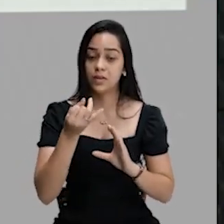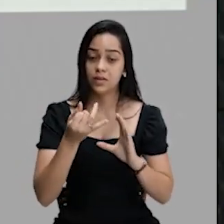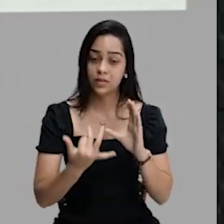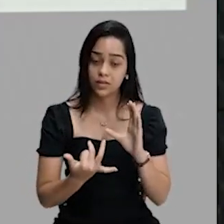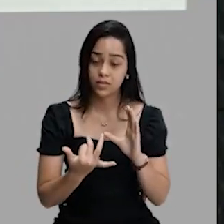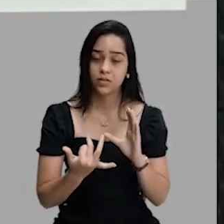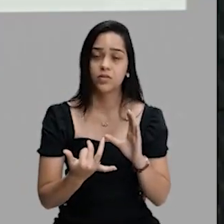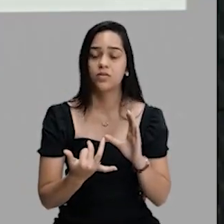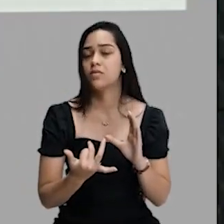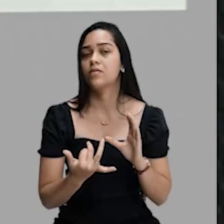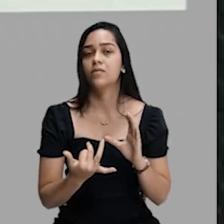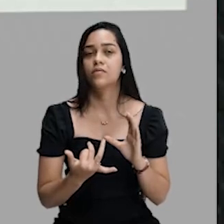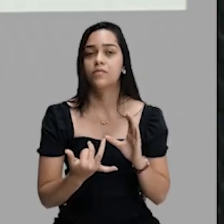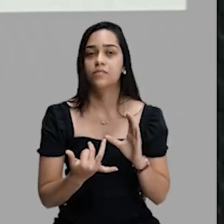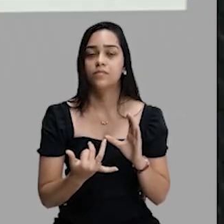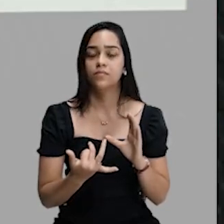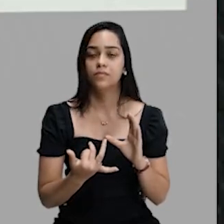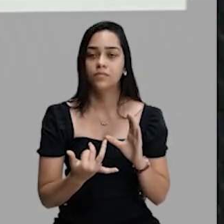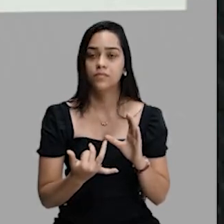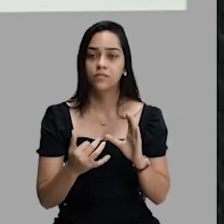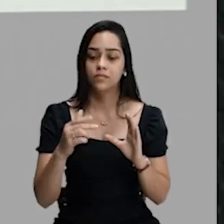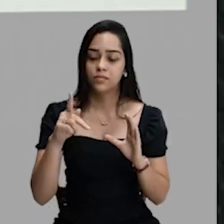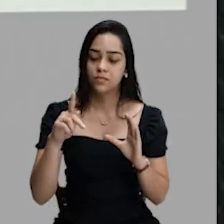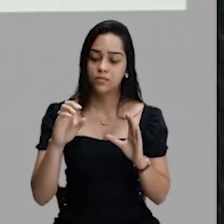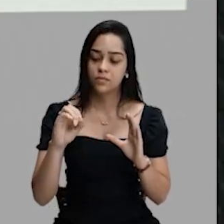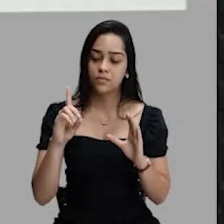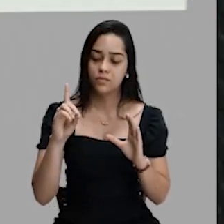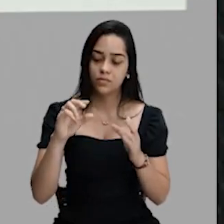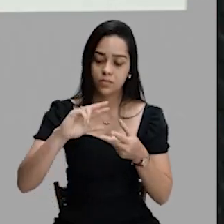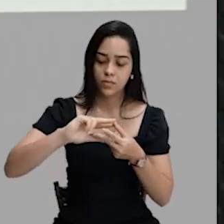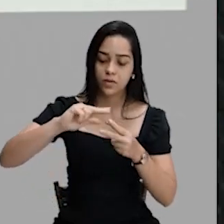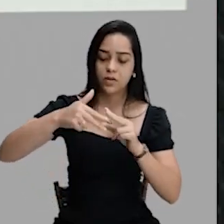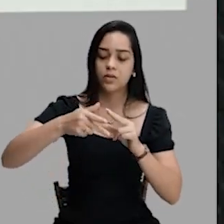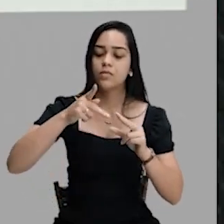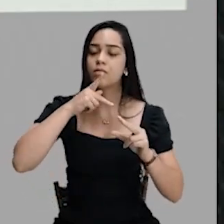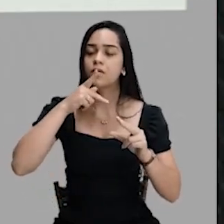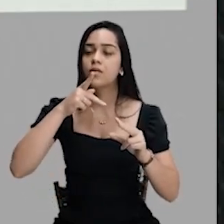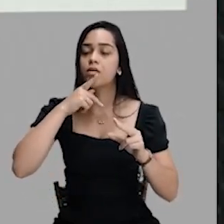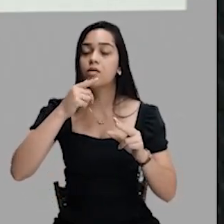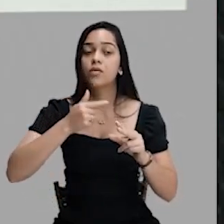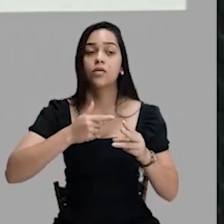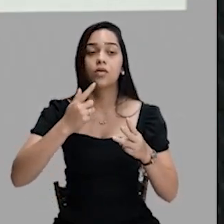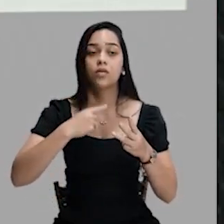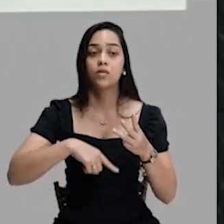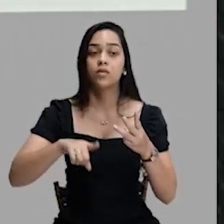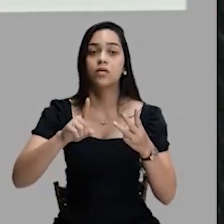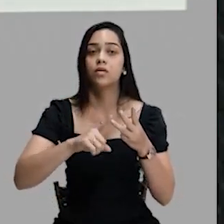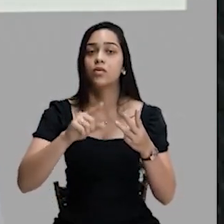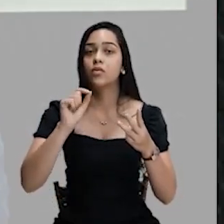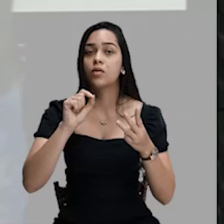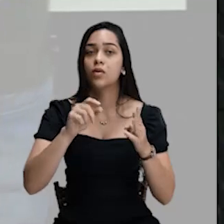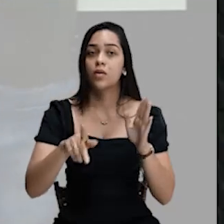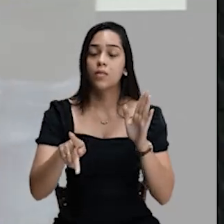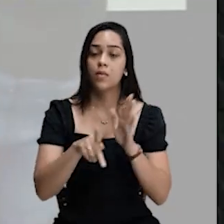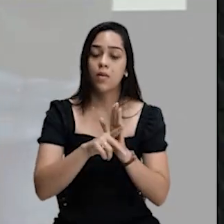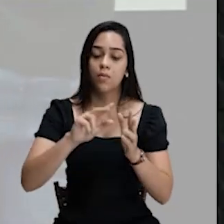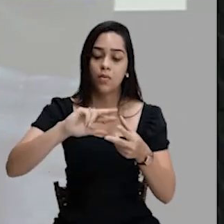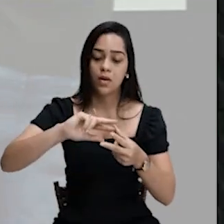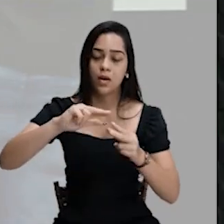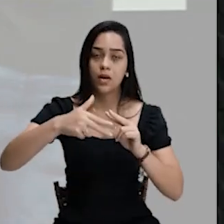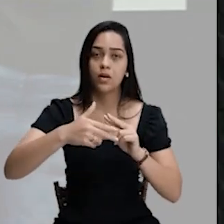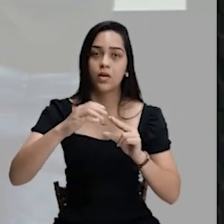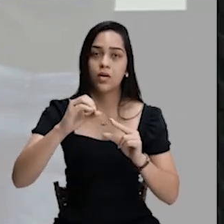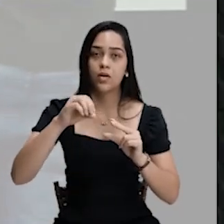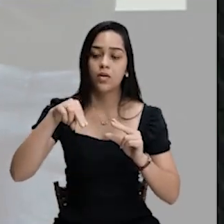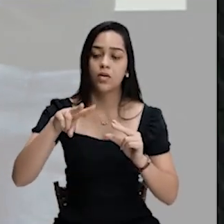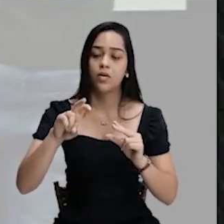característica de um poliedro de Platão. E o segundo, que ele seja um poliedro convexo. Né? Só que